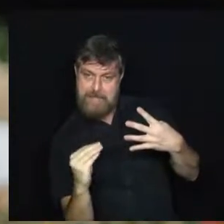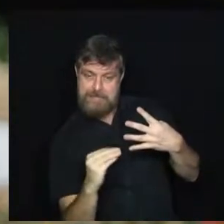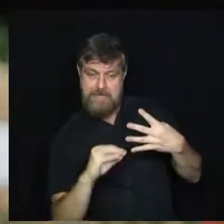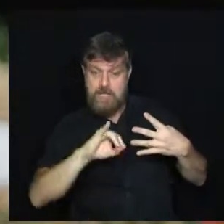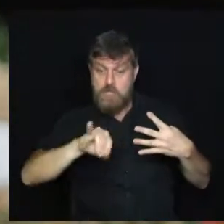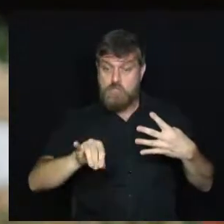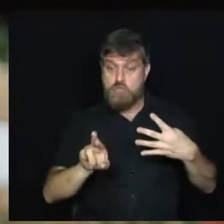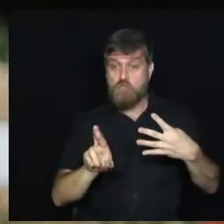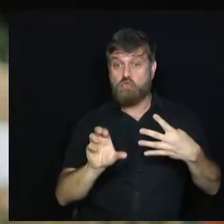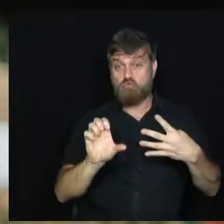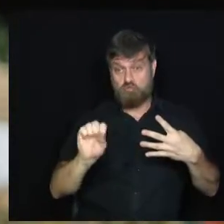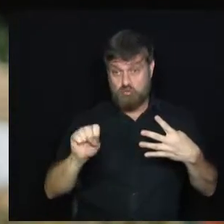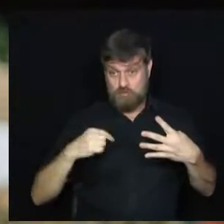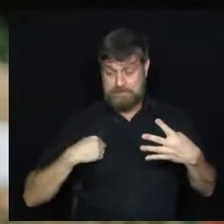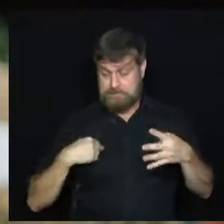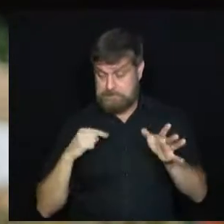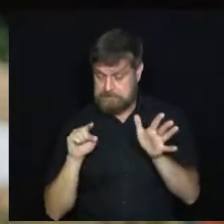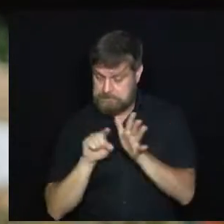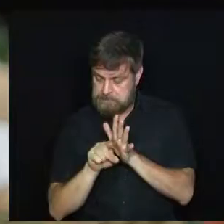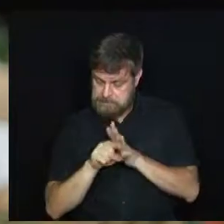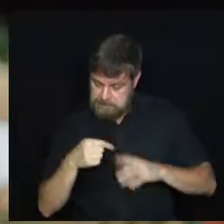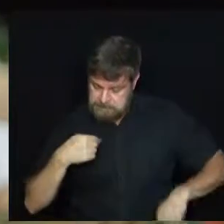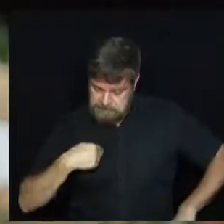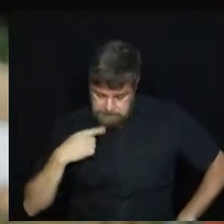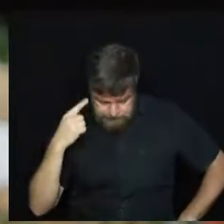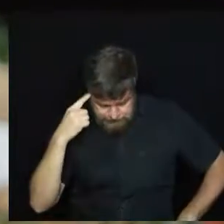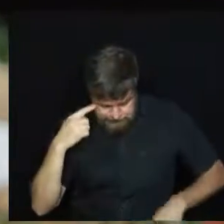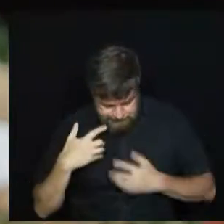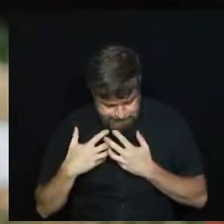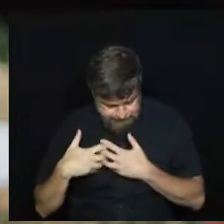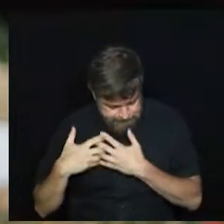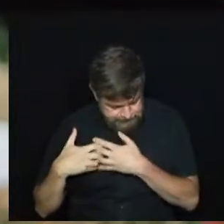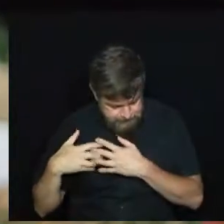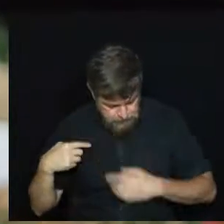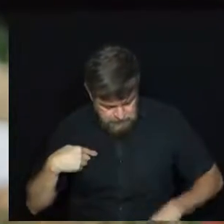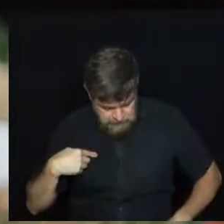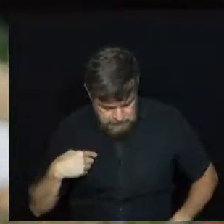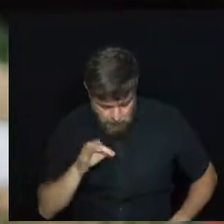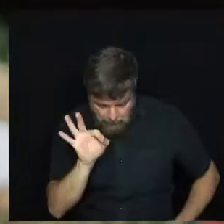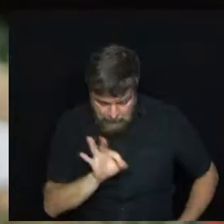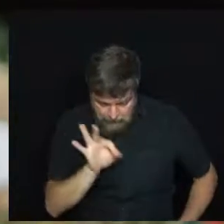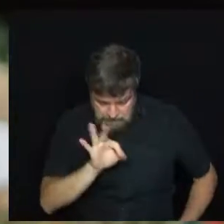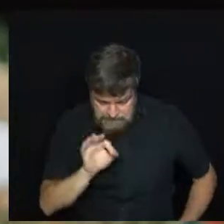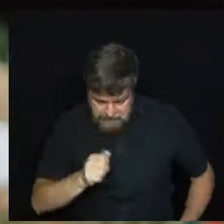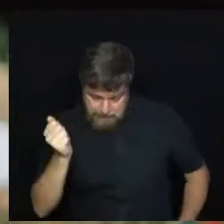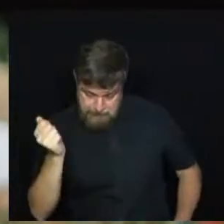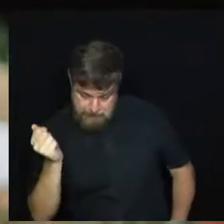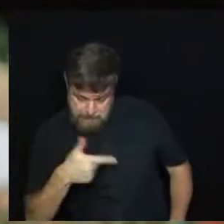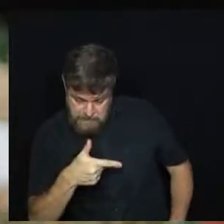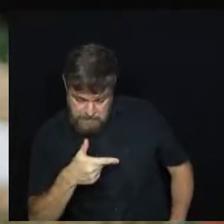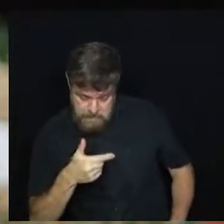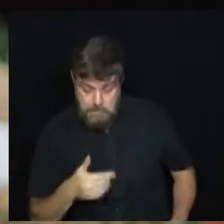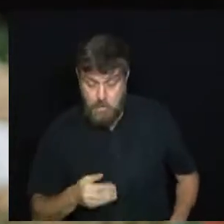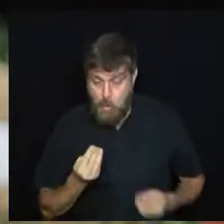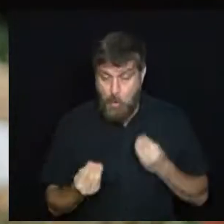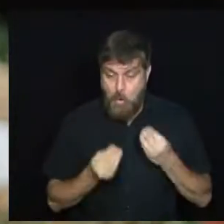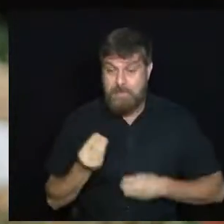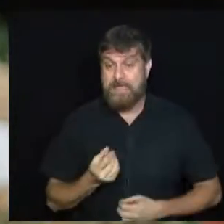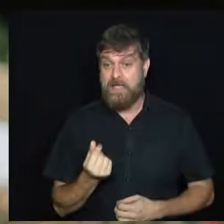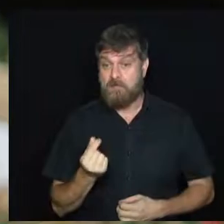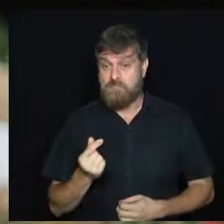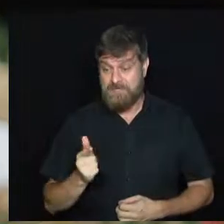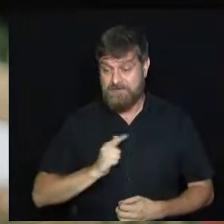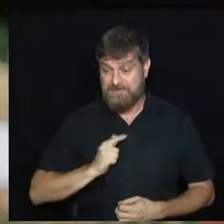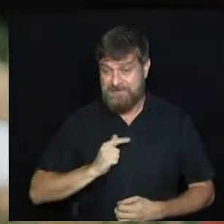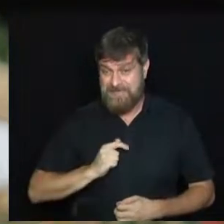me fazer é, a partir do momento que eu pago esse juro, a taxa que eu estou pagando, ela é maior ou ela é menor do que o dinheiro que eu